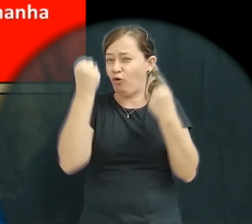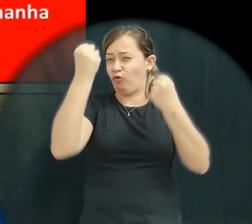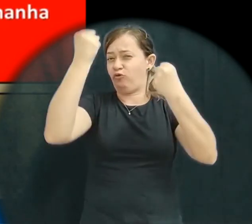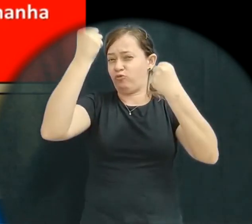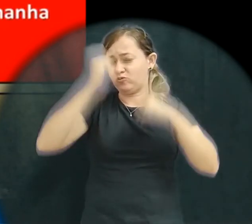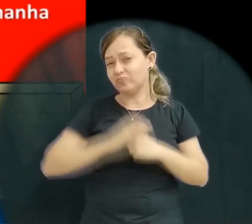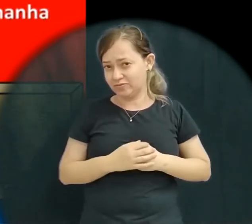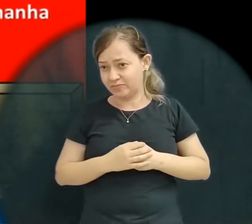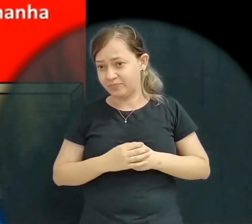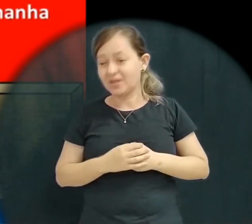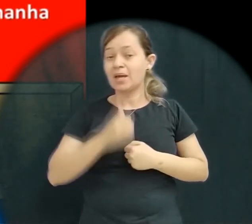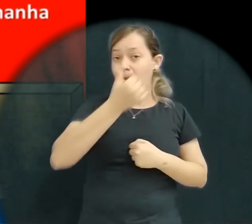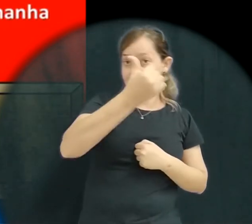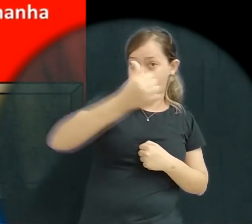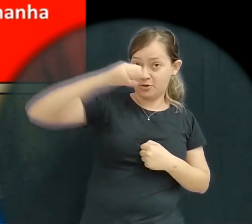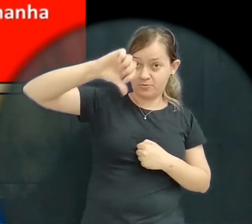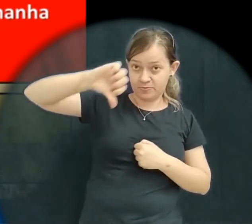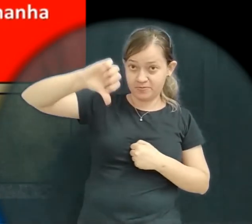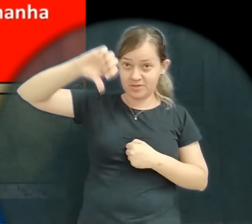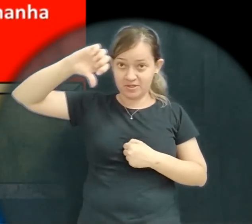Em 1990,